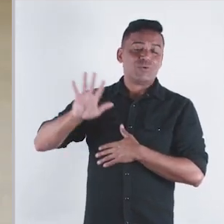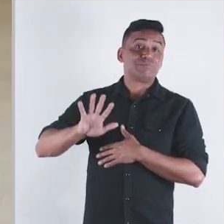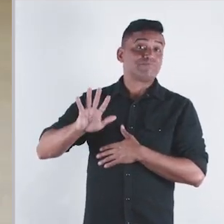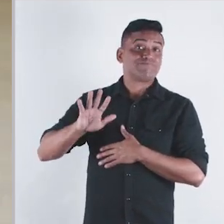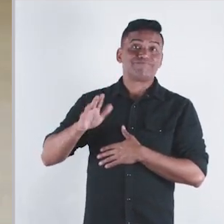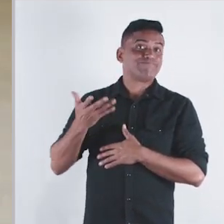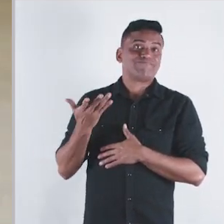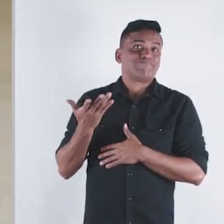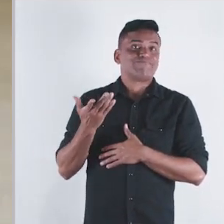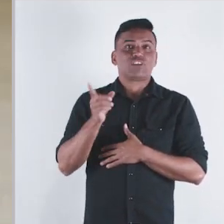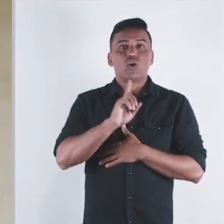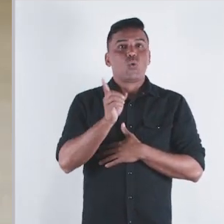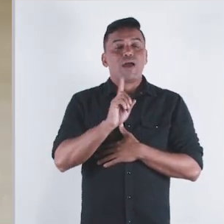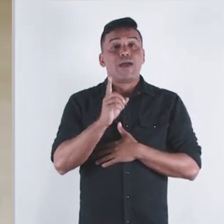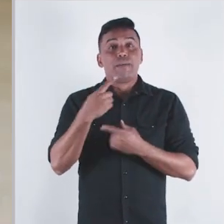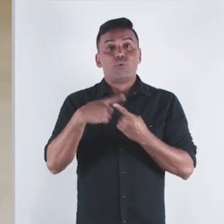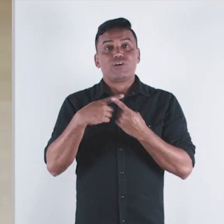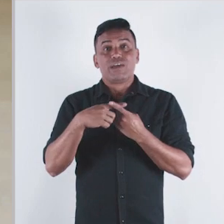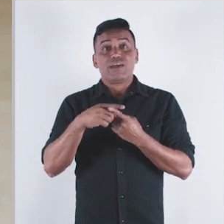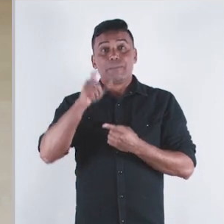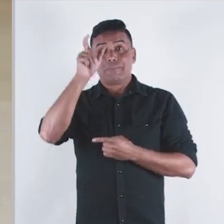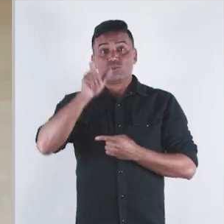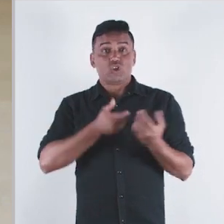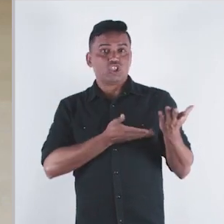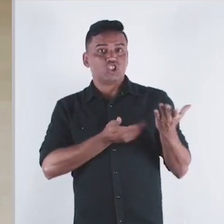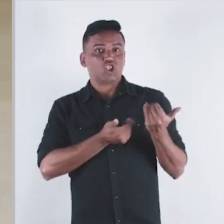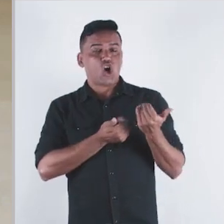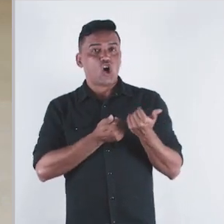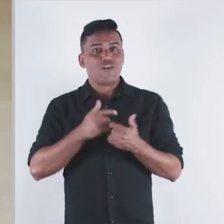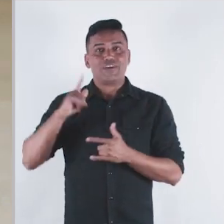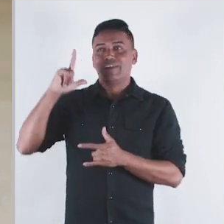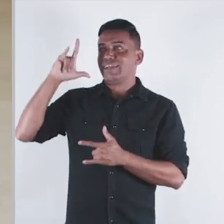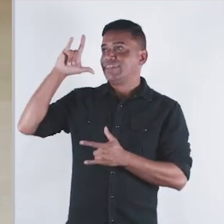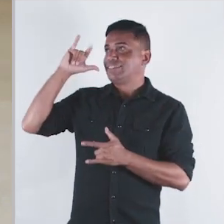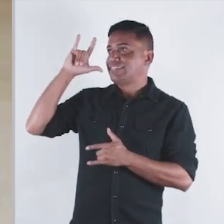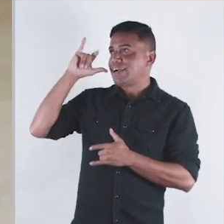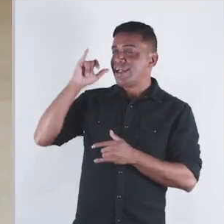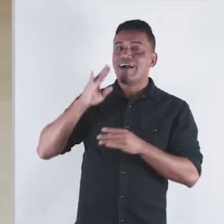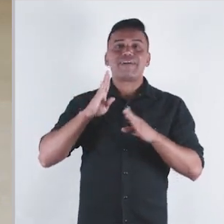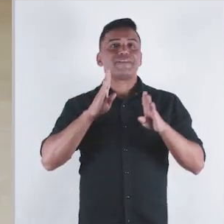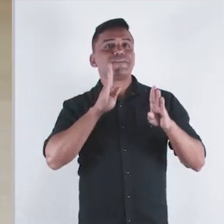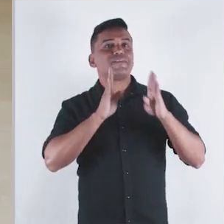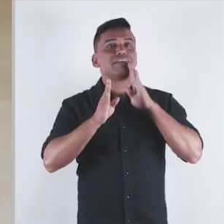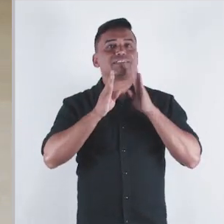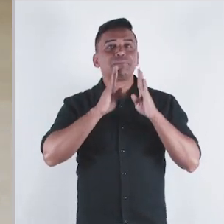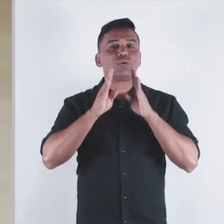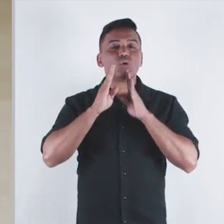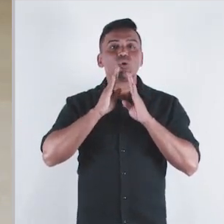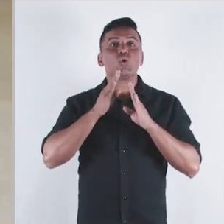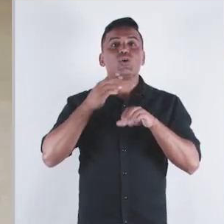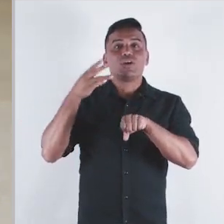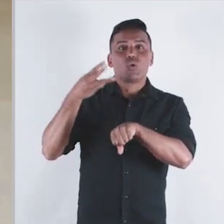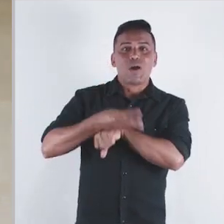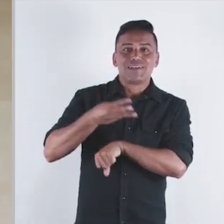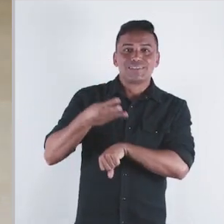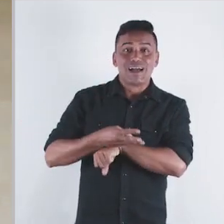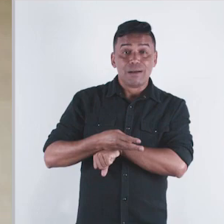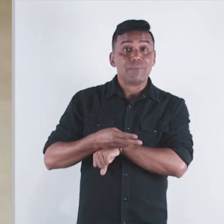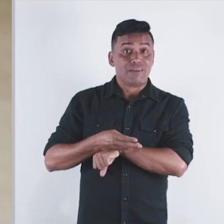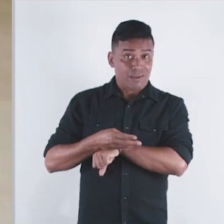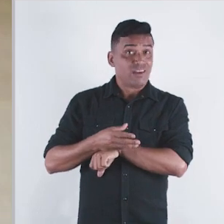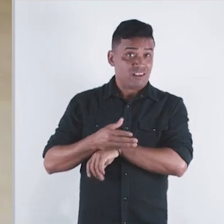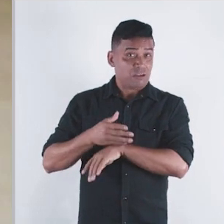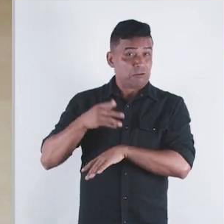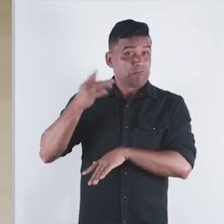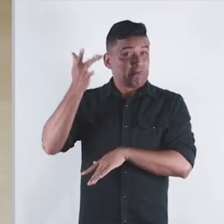Então, não é porque o jovem passa o dia inteiro no Instagram, no Facebook ou no WhatsApp que ele vai ser um bom leitor